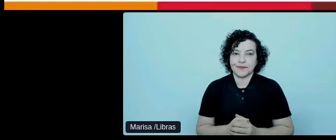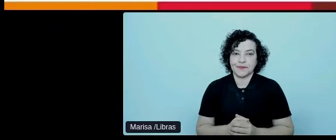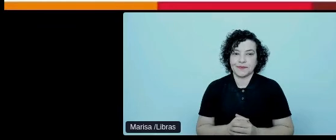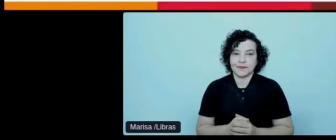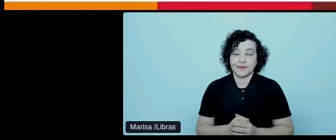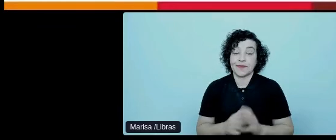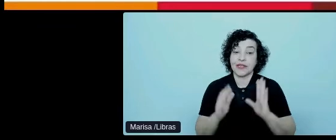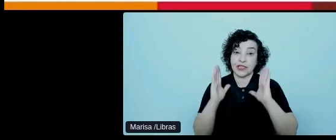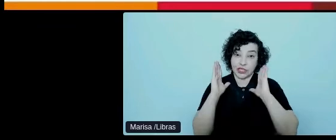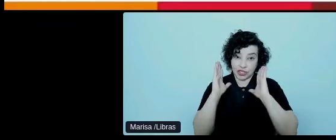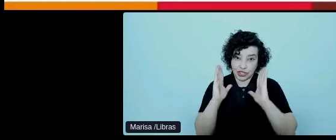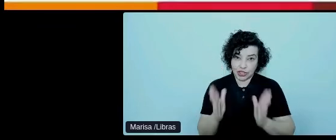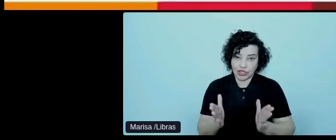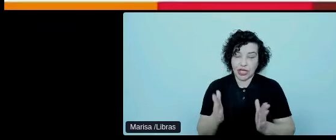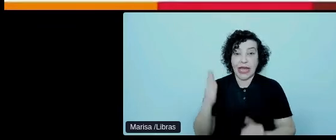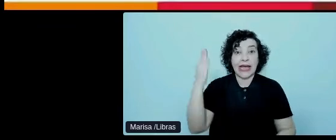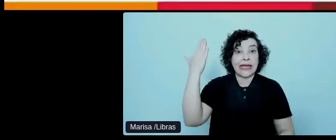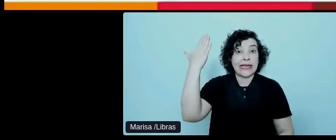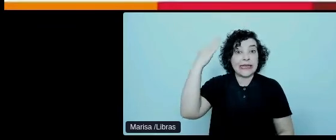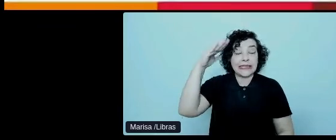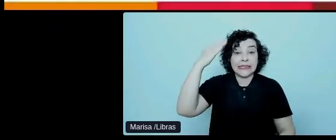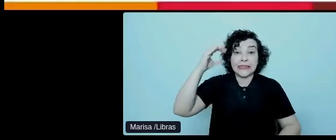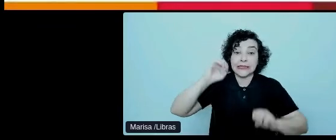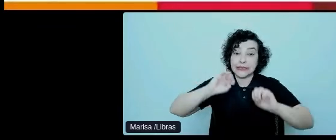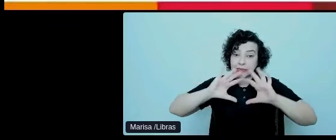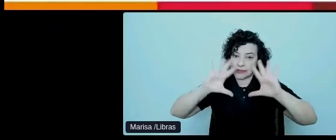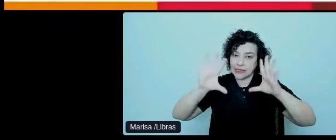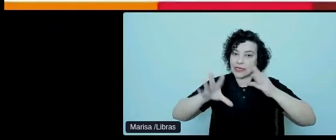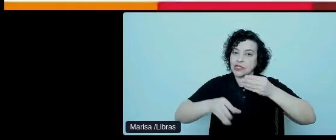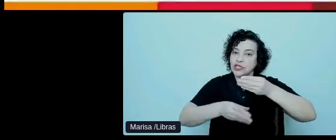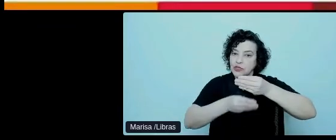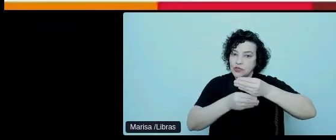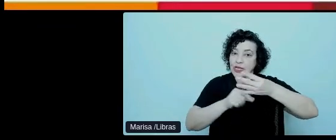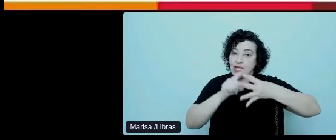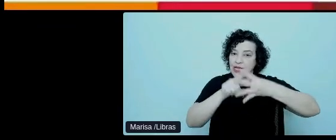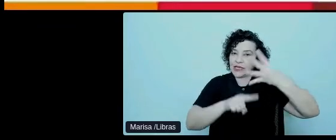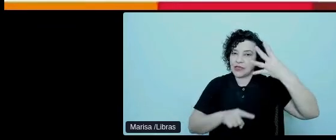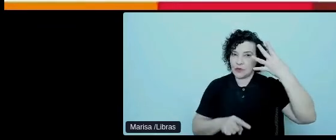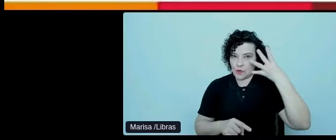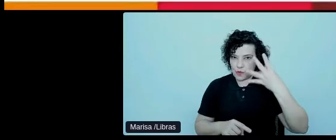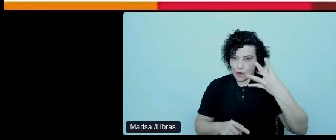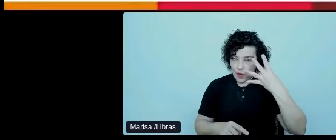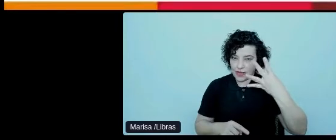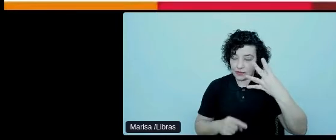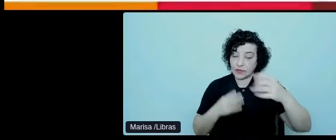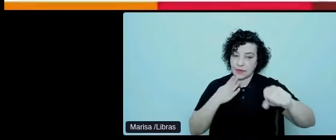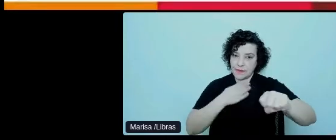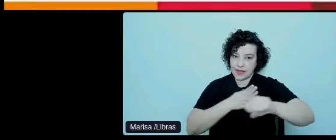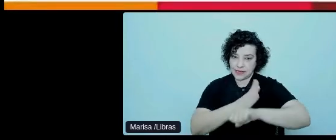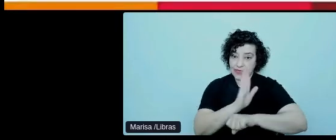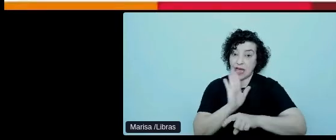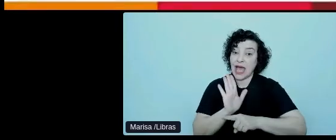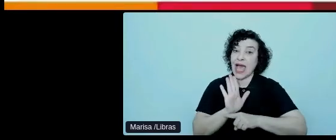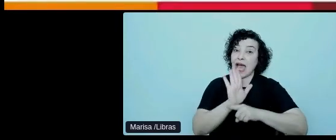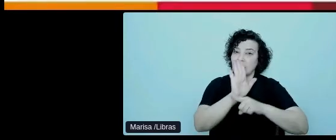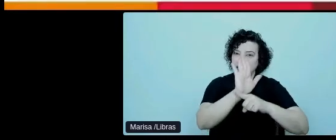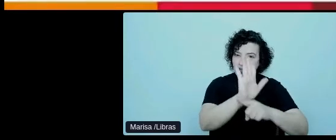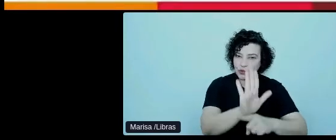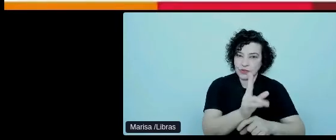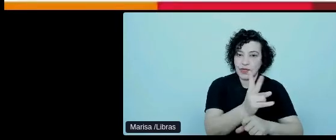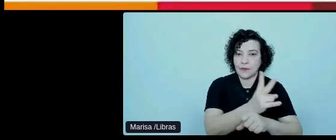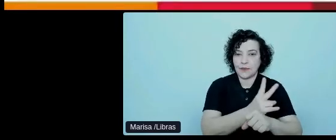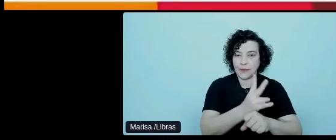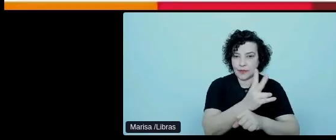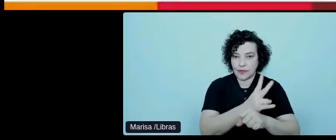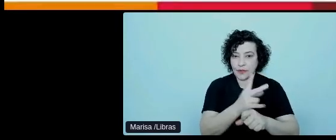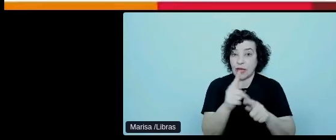Já no princípio compreensível, então foram adicionados 4 critérios de sucesso, que é ajuda localizável,